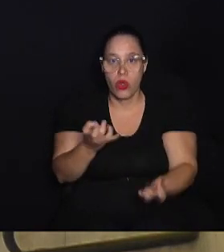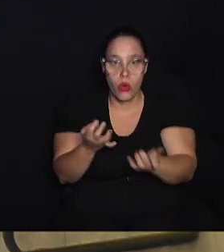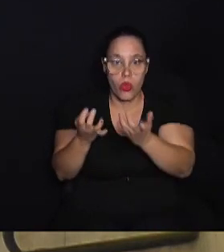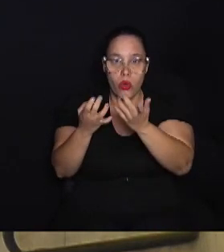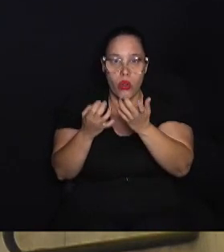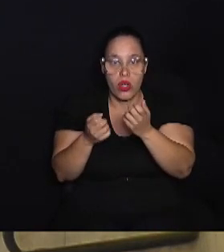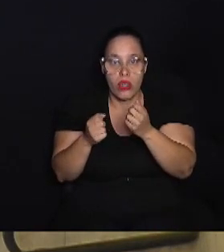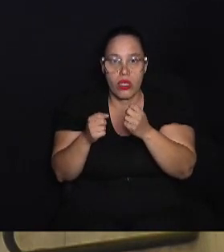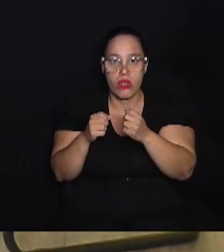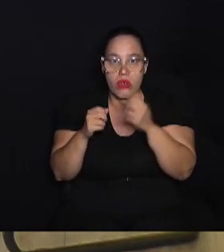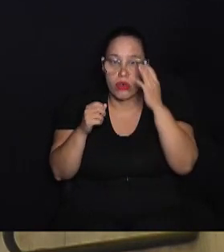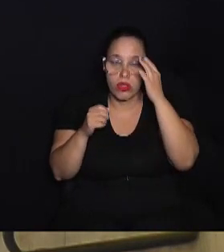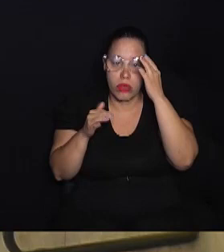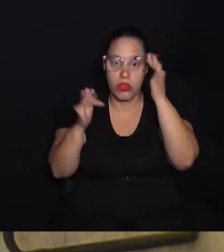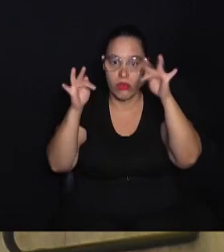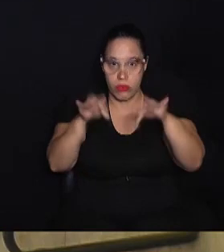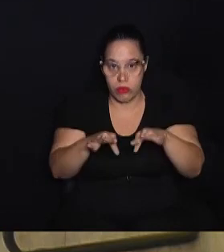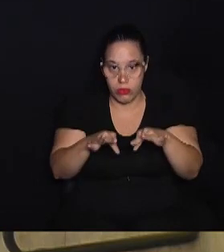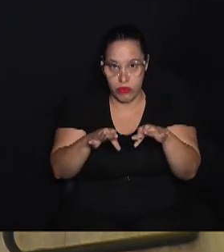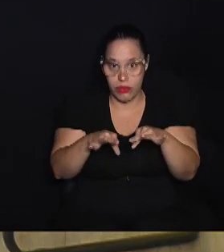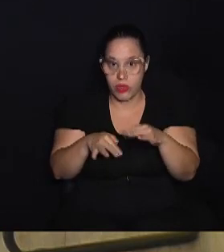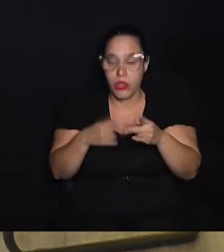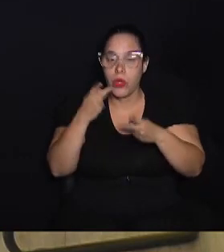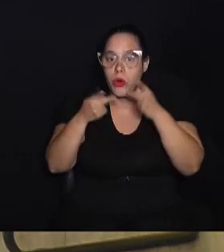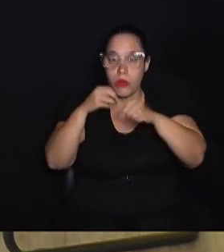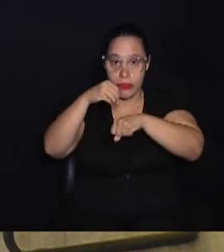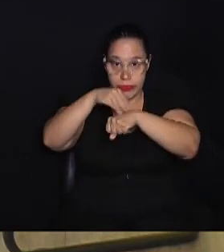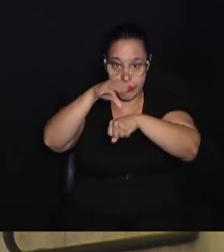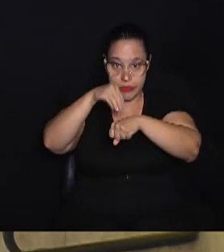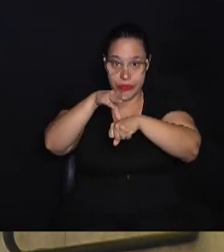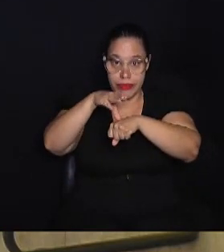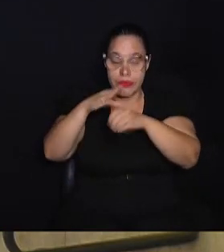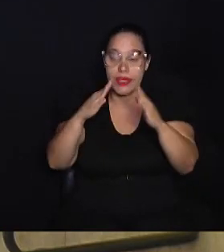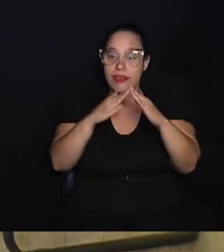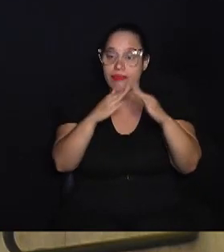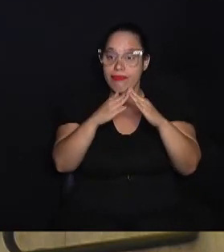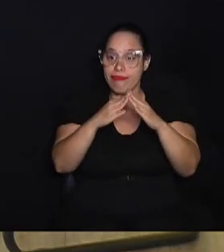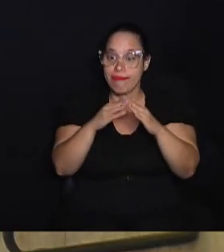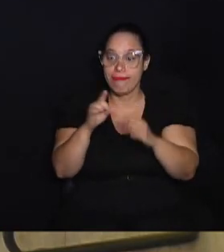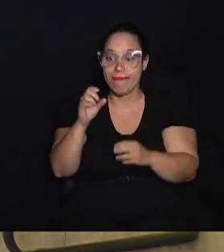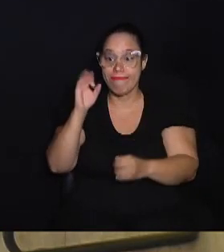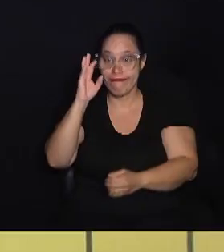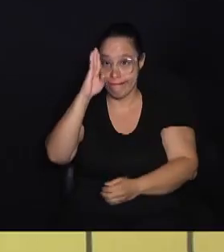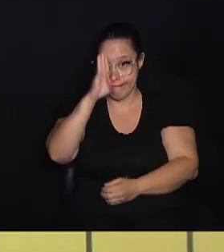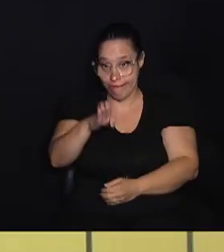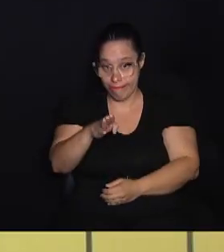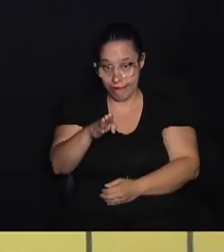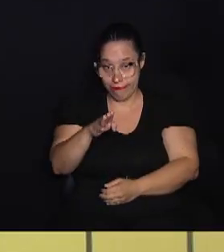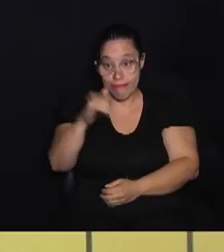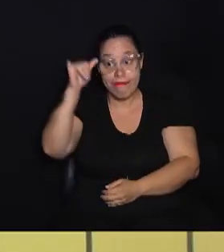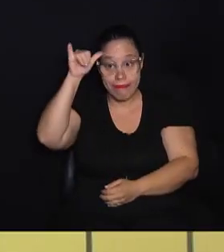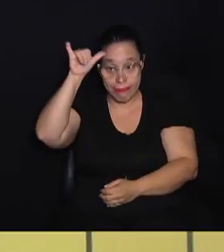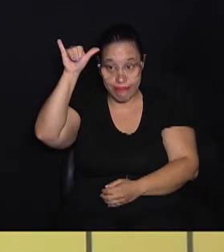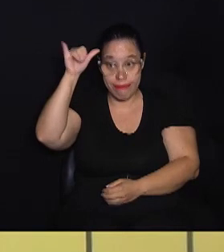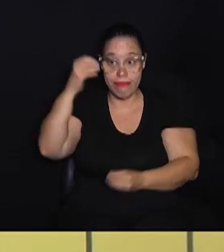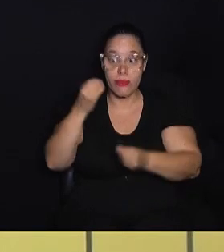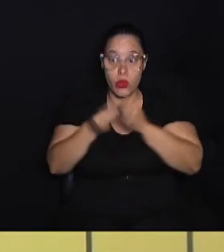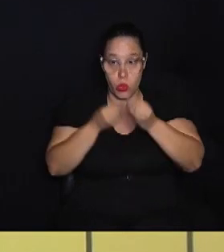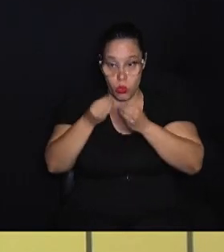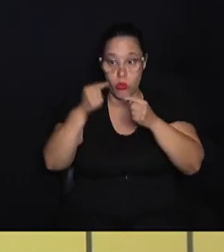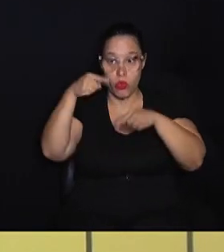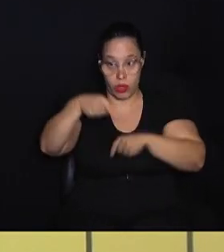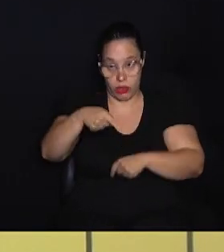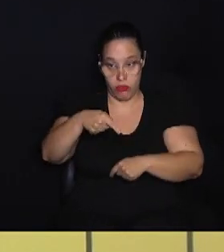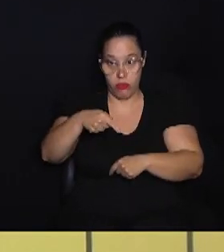Eu queria que o senhor finalizasse aqui dando algumas dicas para quem está lá em casa. Sim, o principal são medidas preventivas, como foi falado aqui,